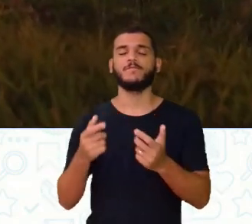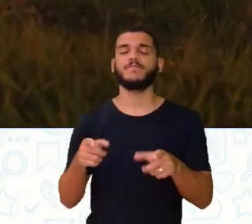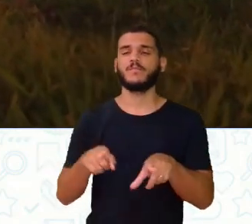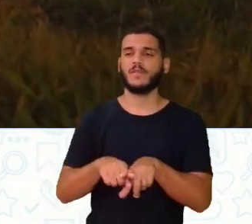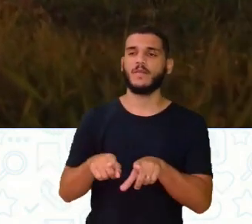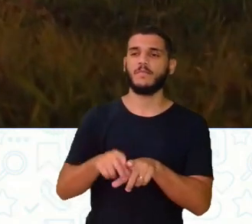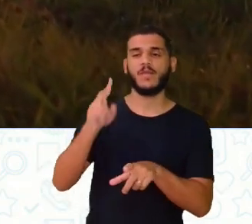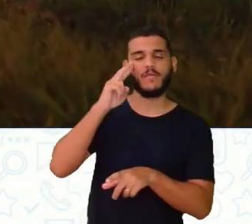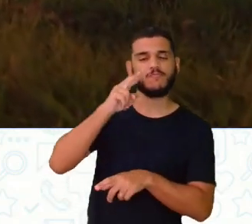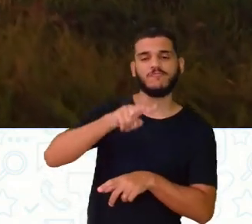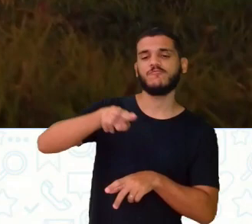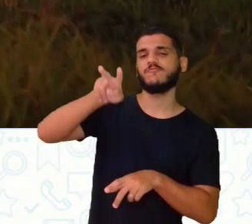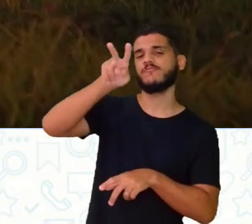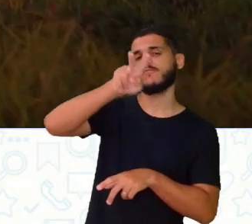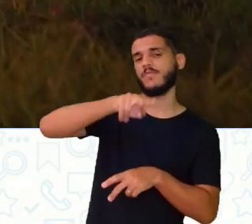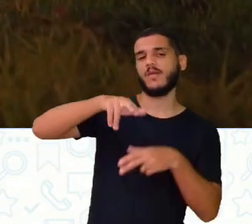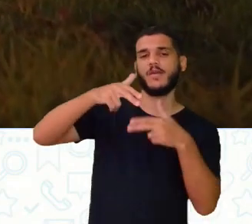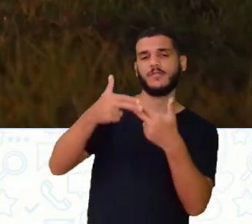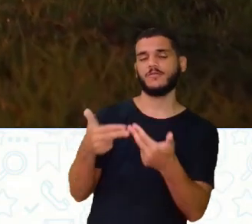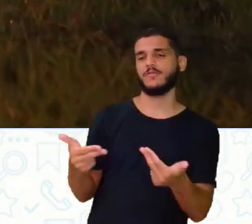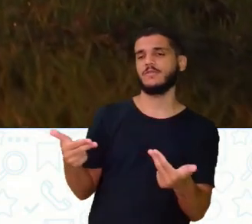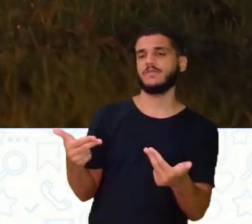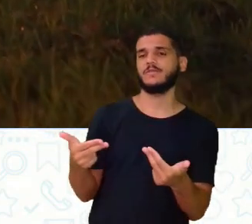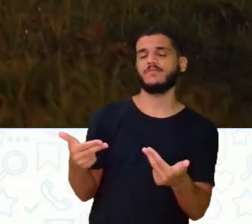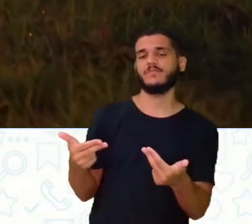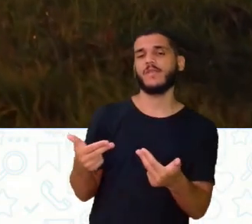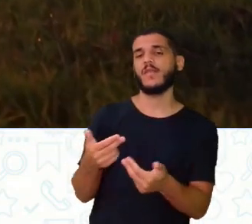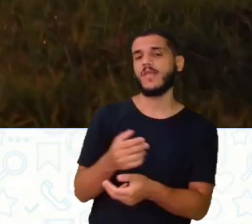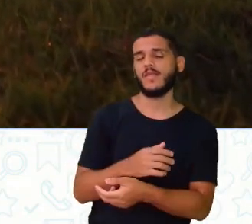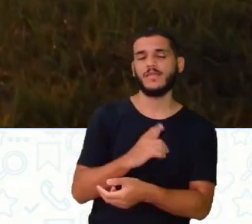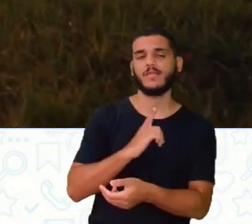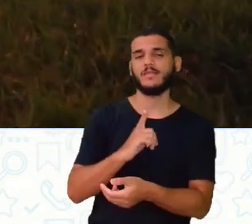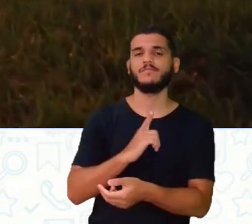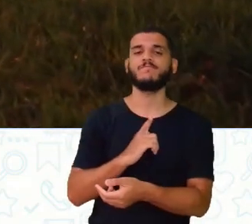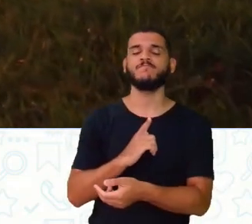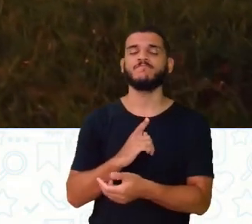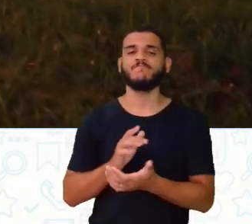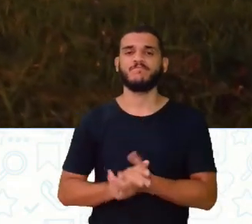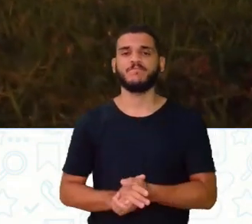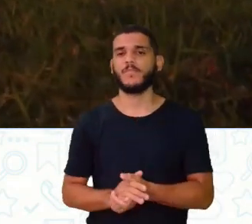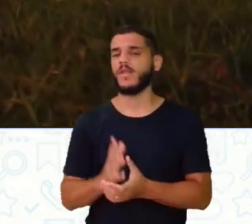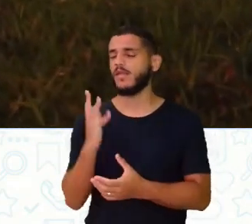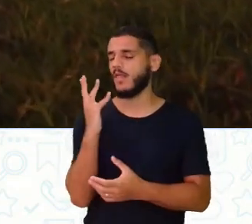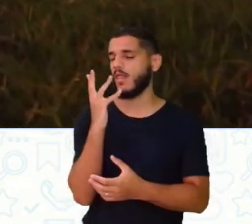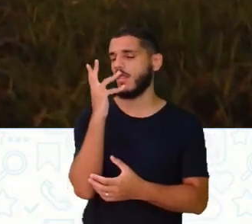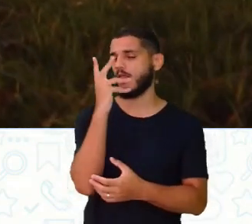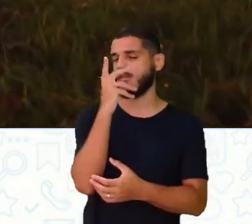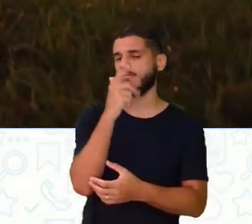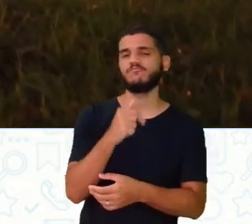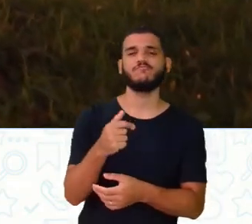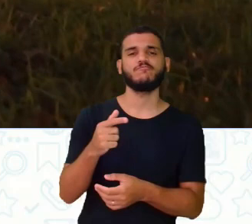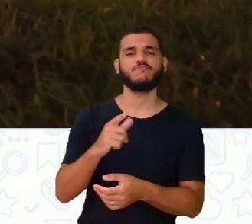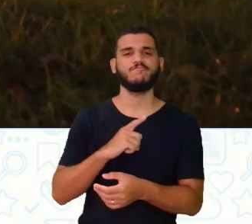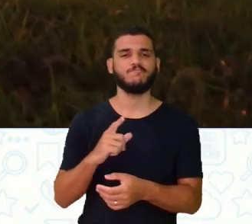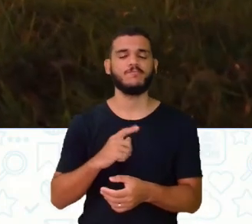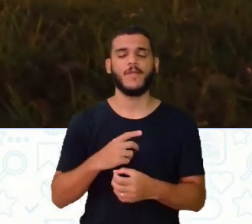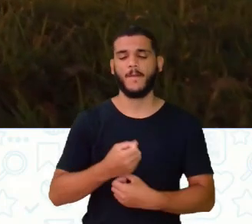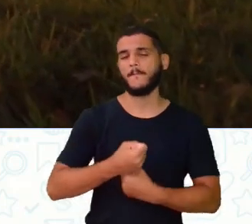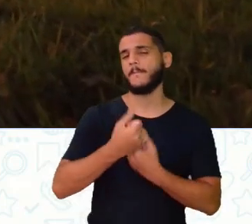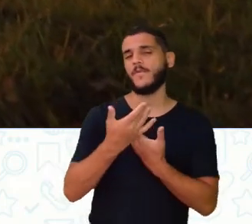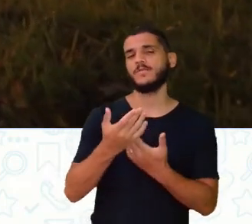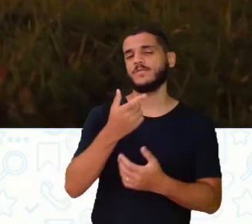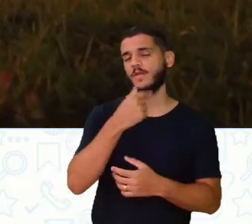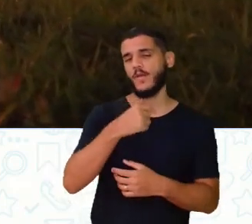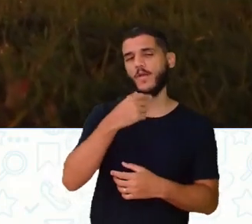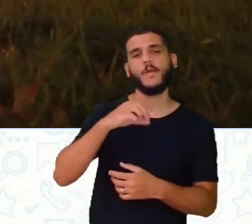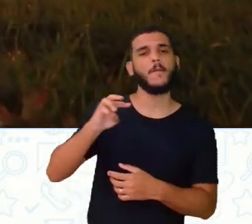óblica das coisas. Olha que lindo, gente. Esse fragmento, não é, desta poesia de Manuel